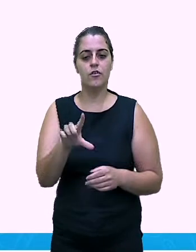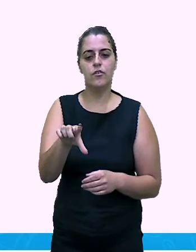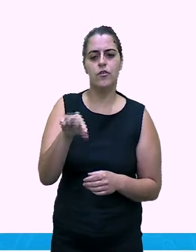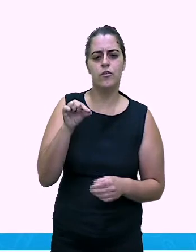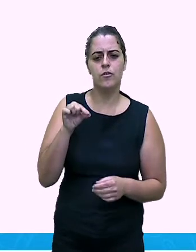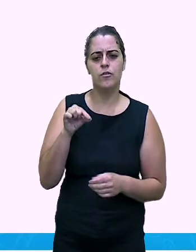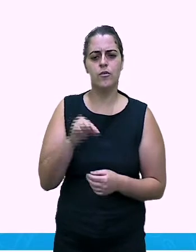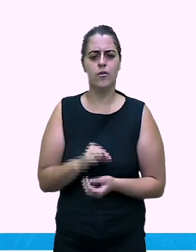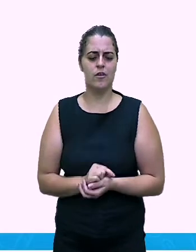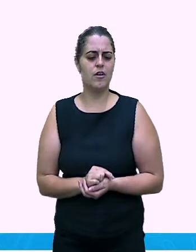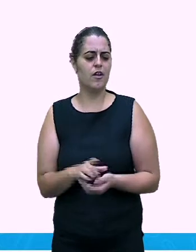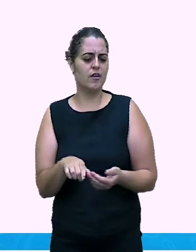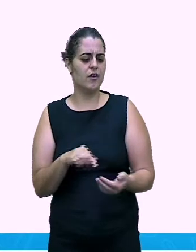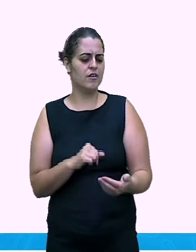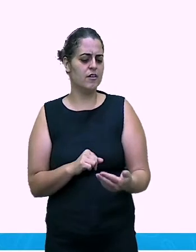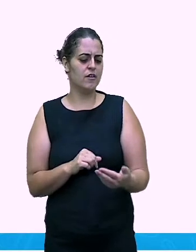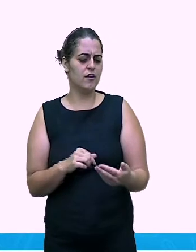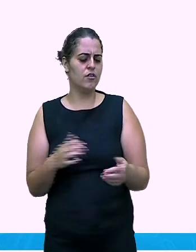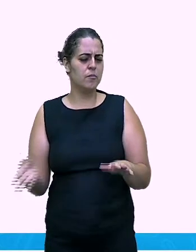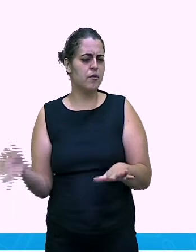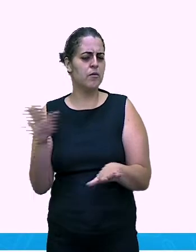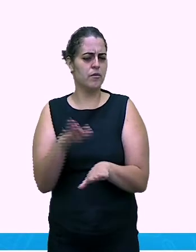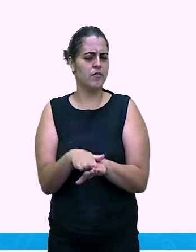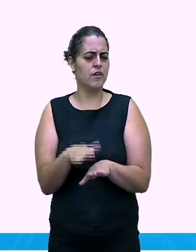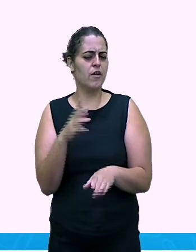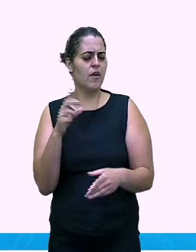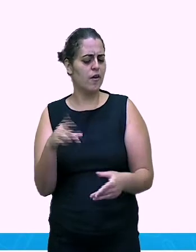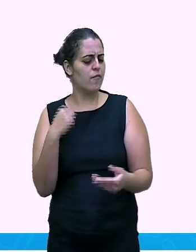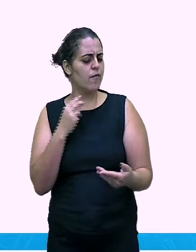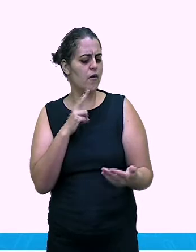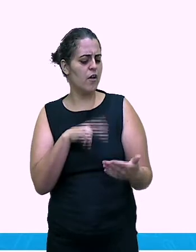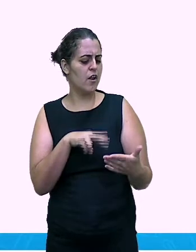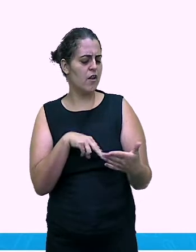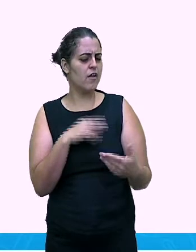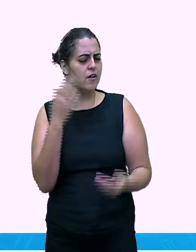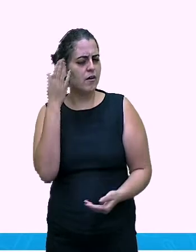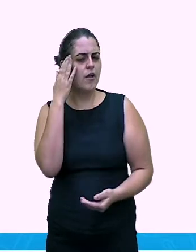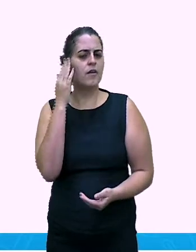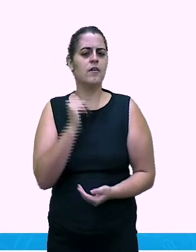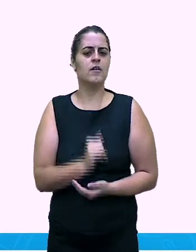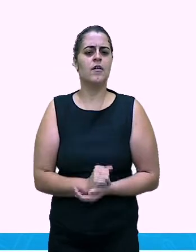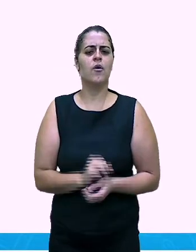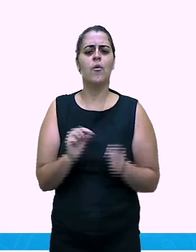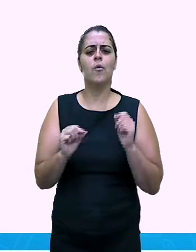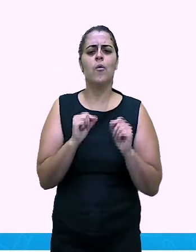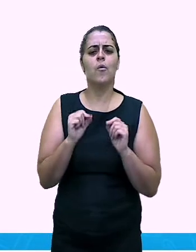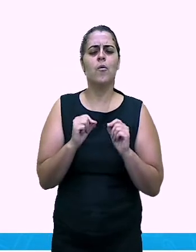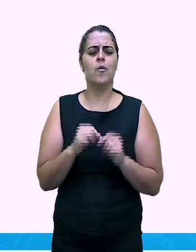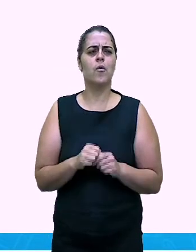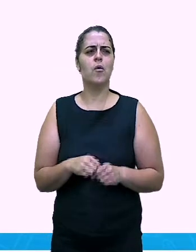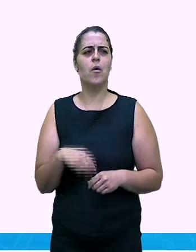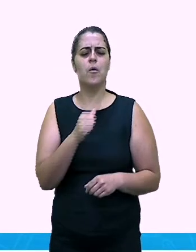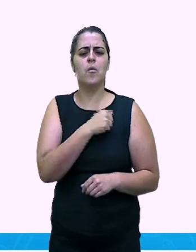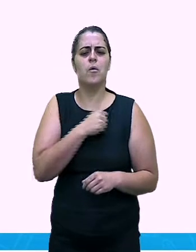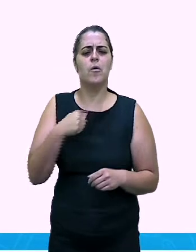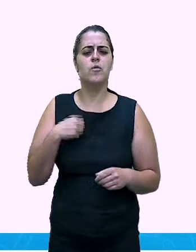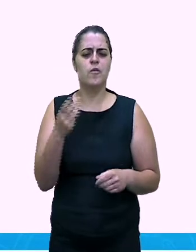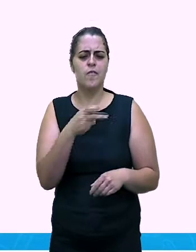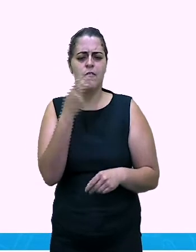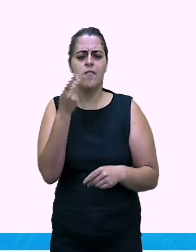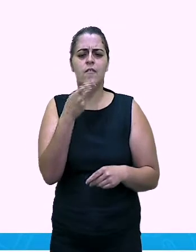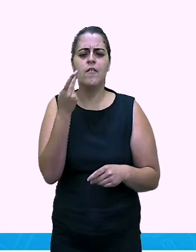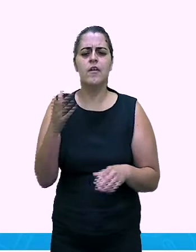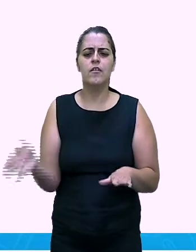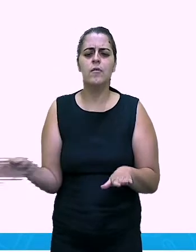escolhemos, essa sobre acessibilidade eu vou levar, porque eu quero ver como o Maurício de Souza vai